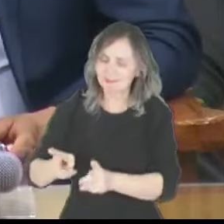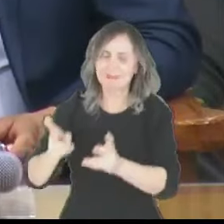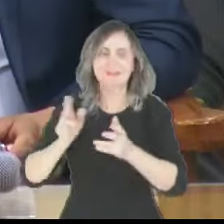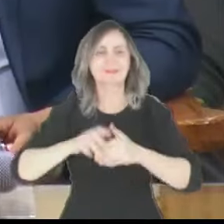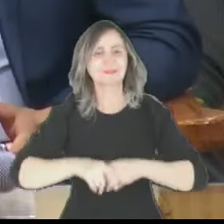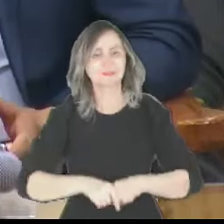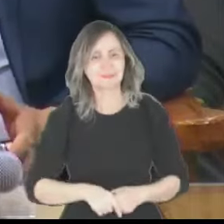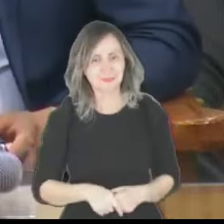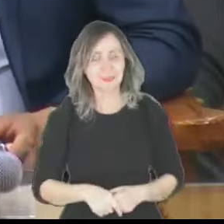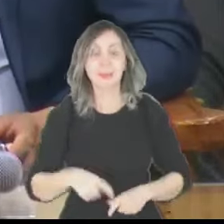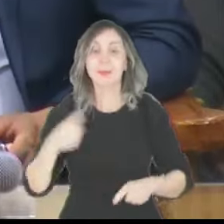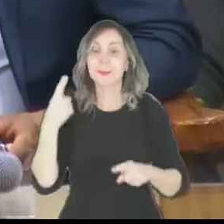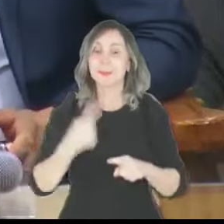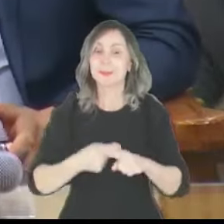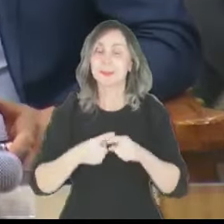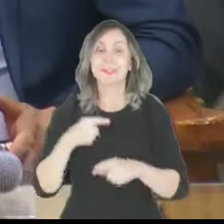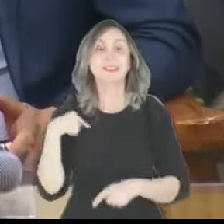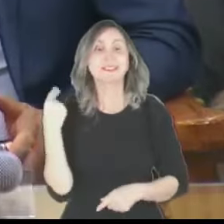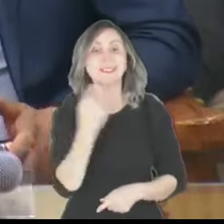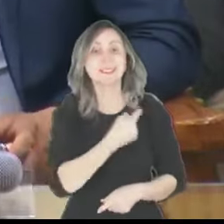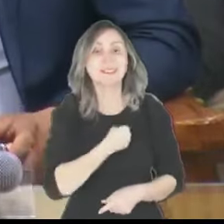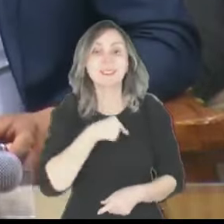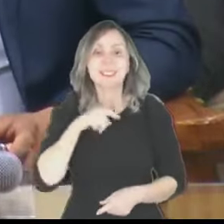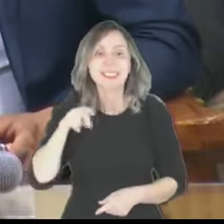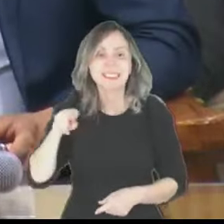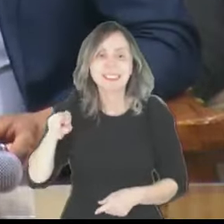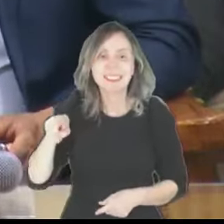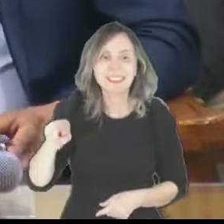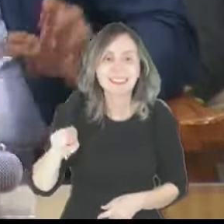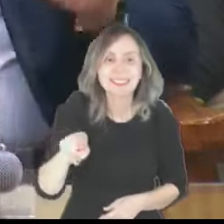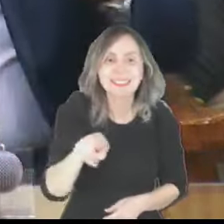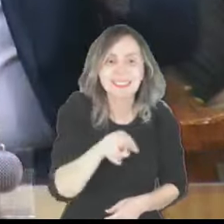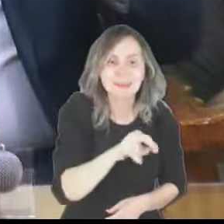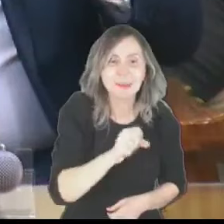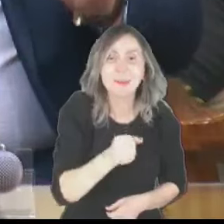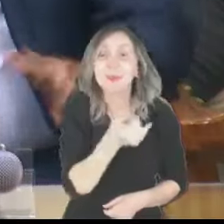Porque nós somos irmãos. Quantos irmãos temos aqui?